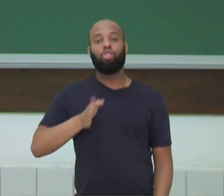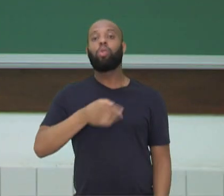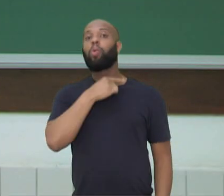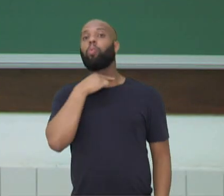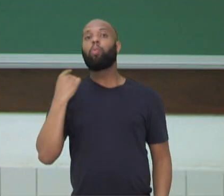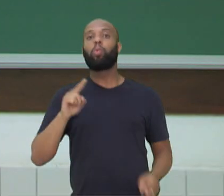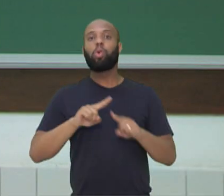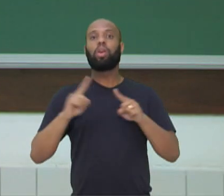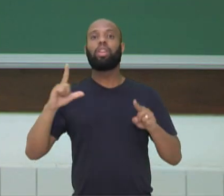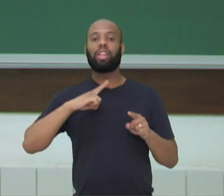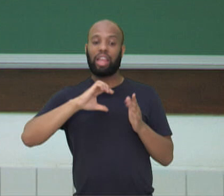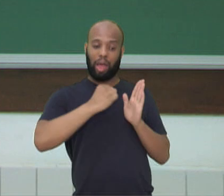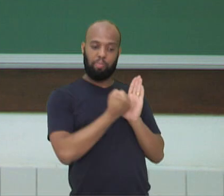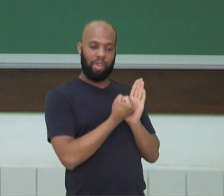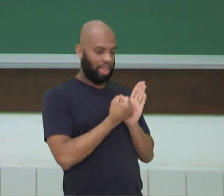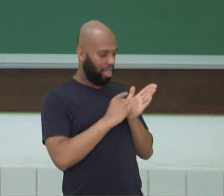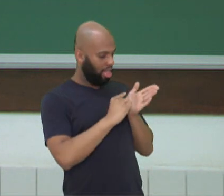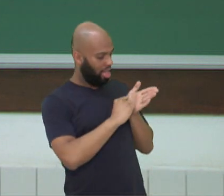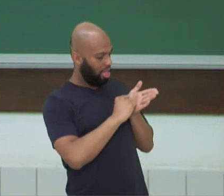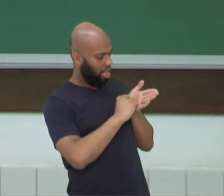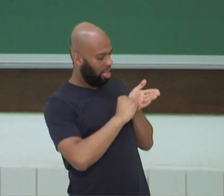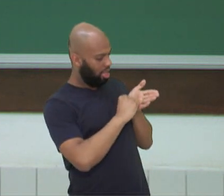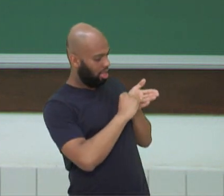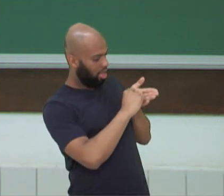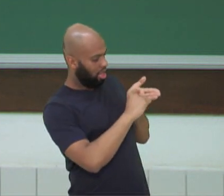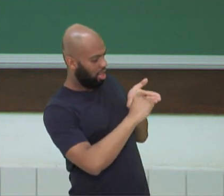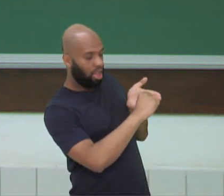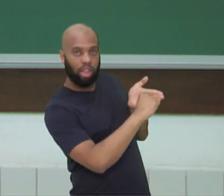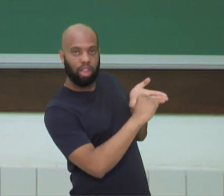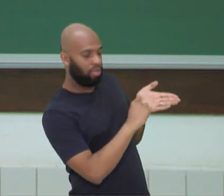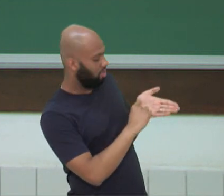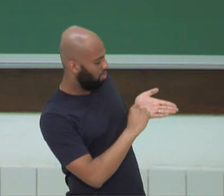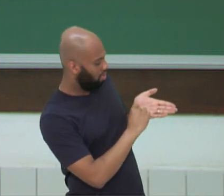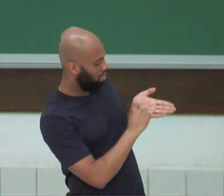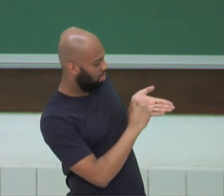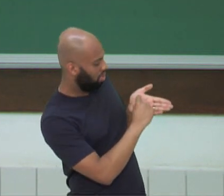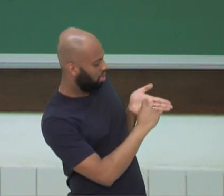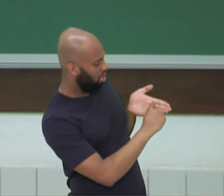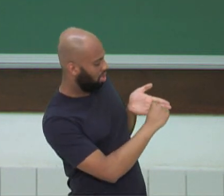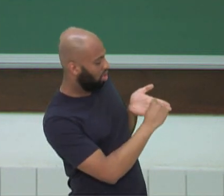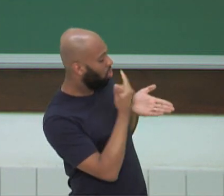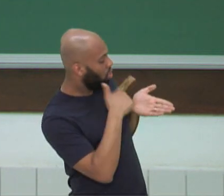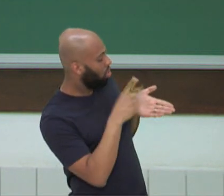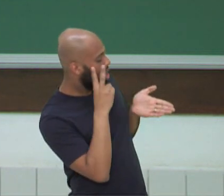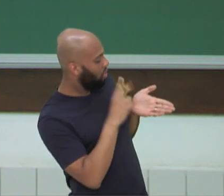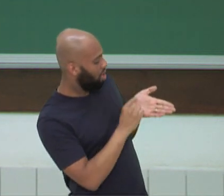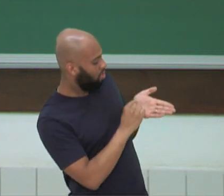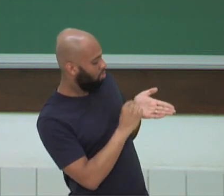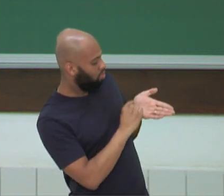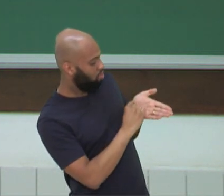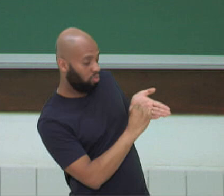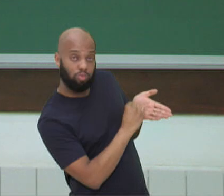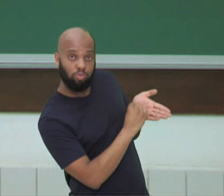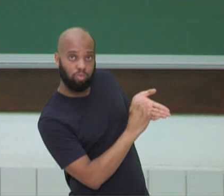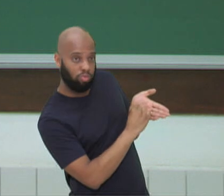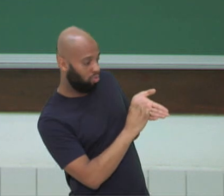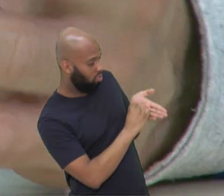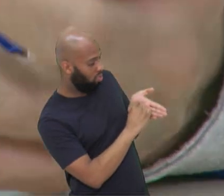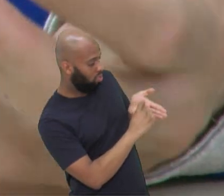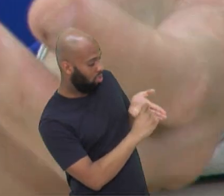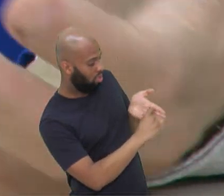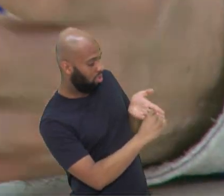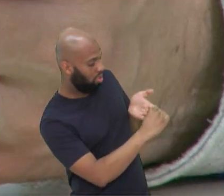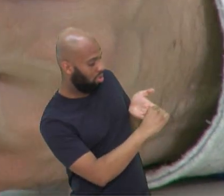a marca dessa folha. Eu consigo ver o caulezinho, as